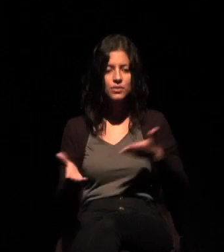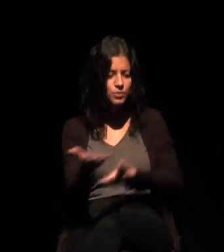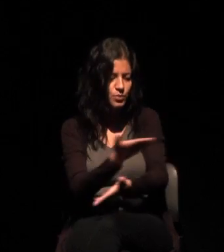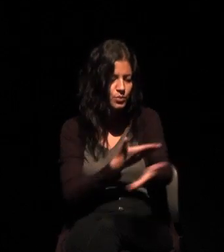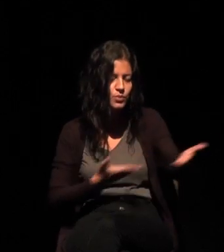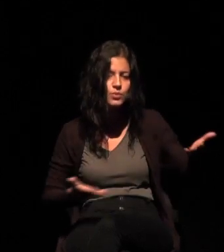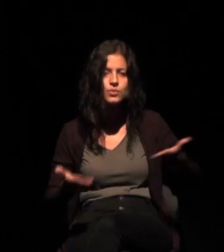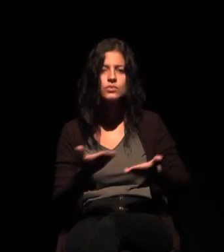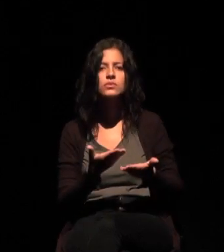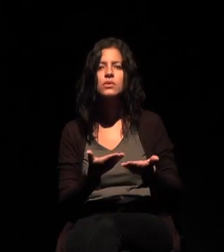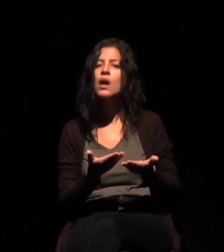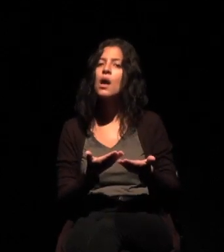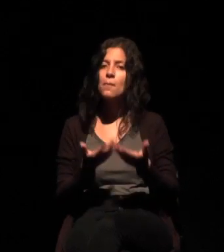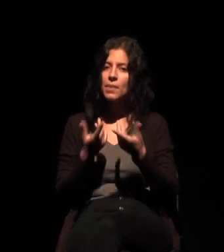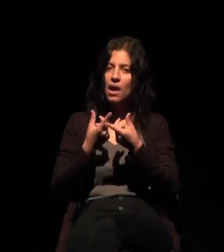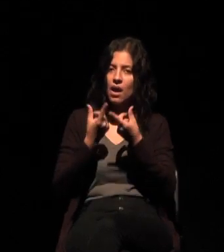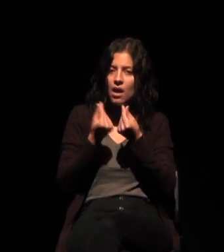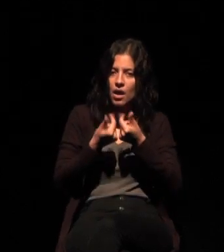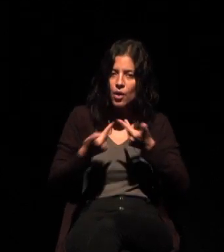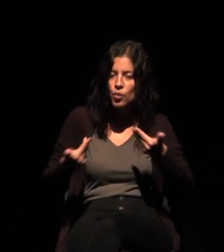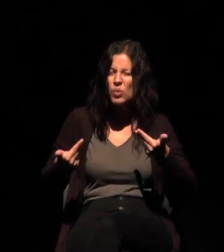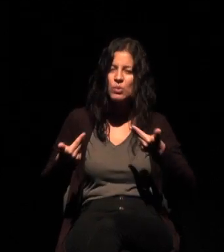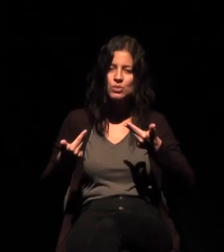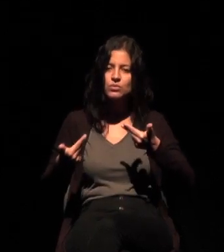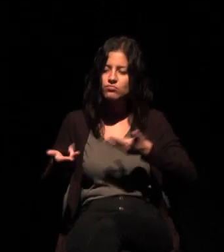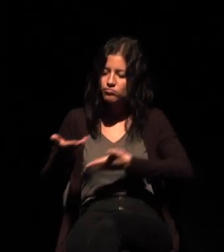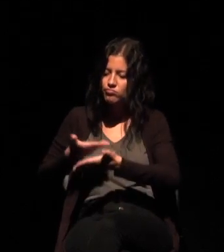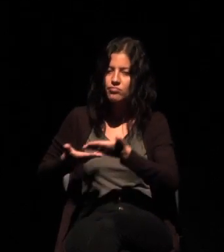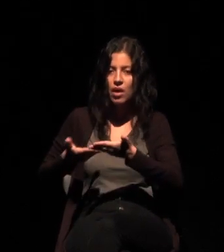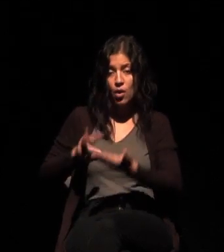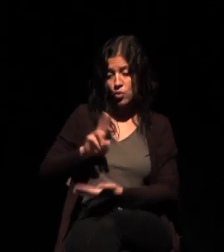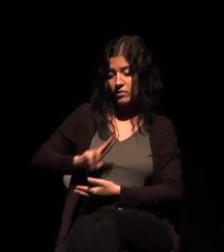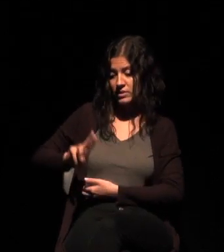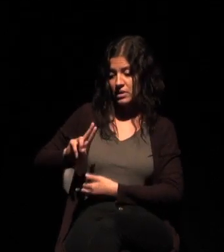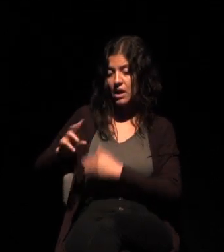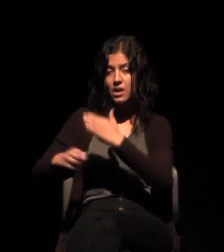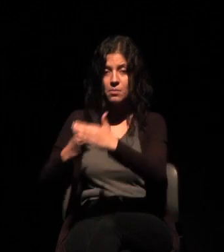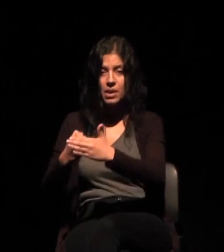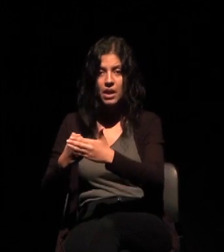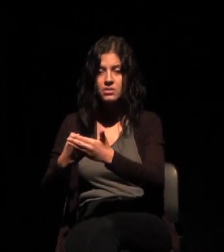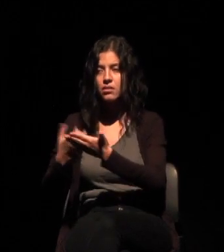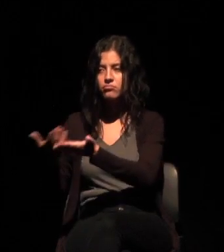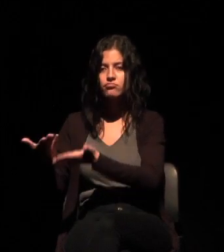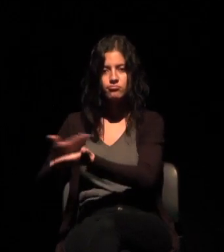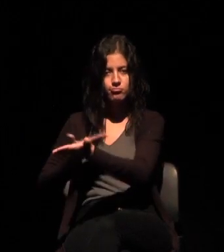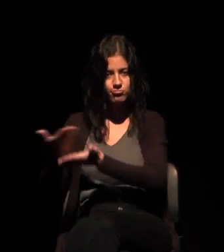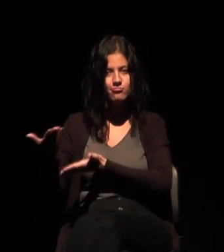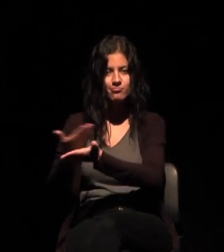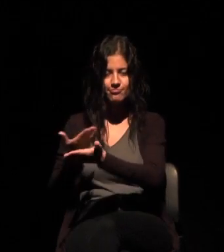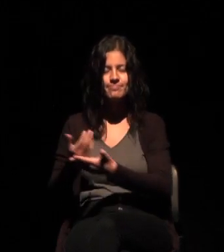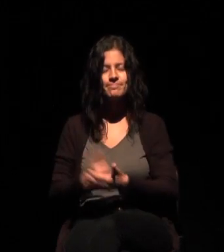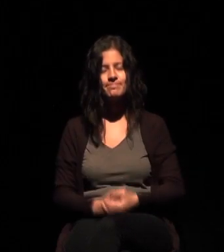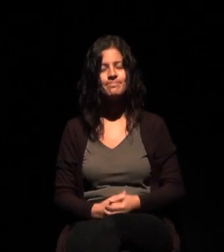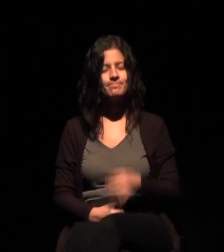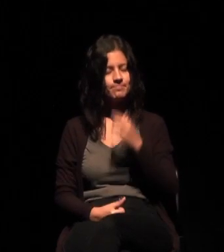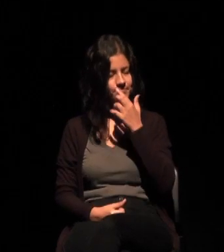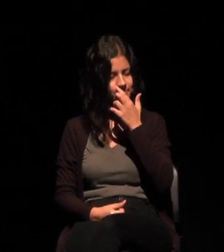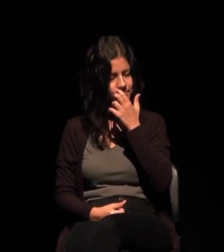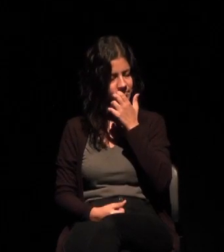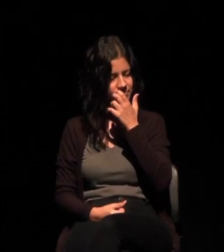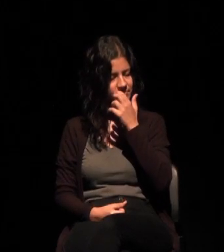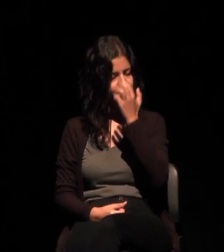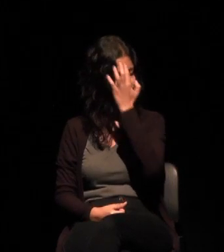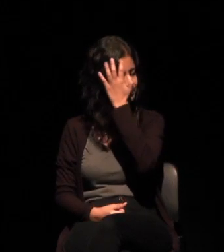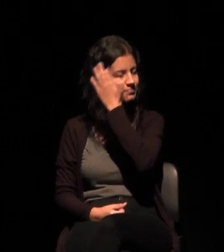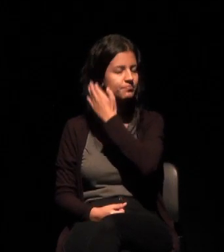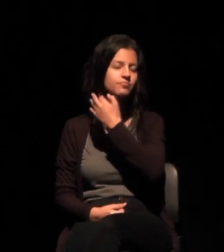de recursos entre a universidade e as próprias empresas a forma como nós atuamos nós em primeiro